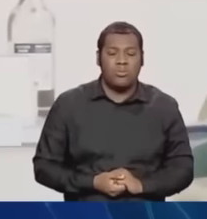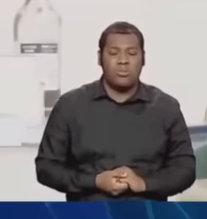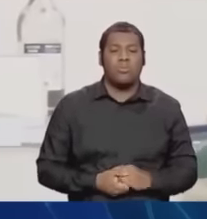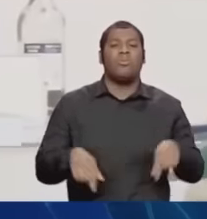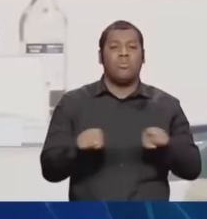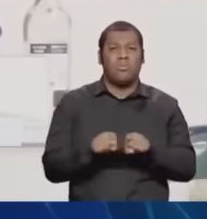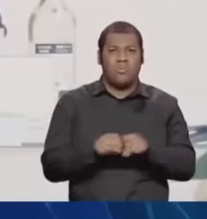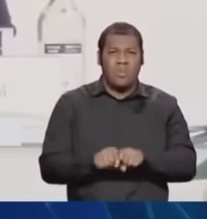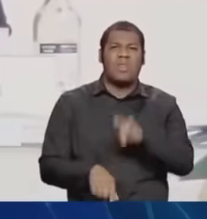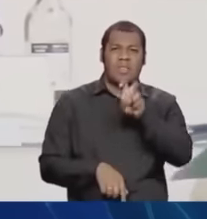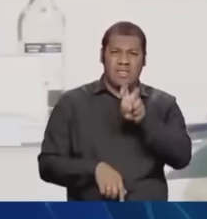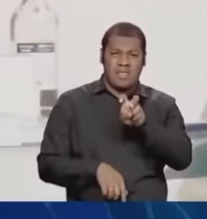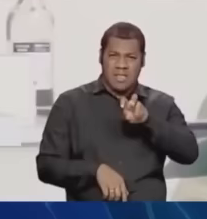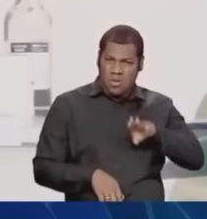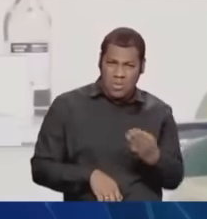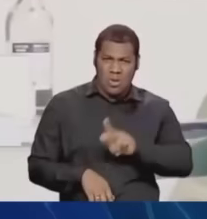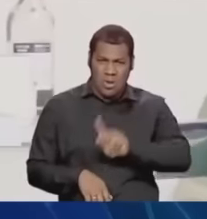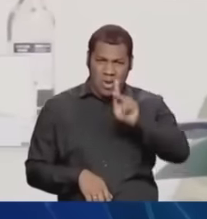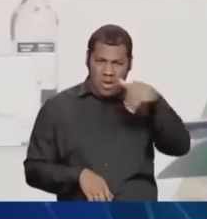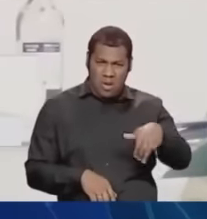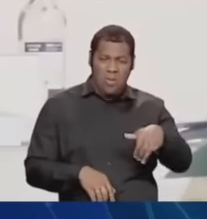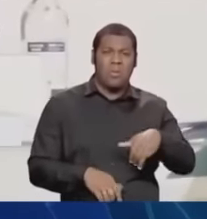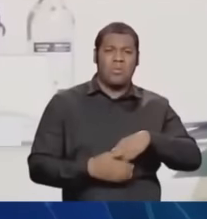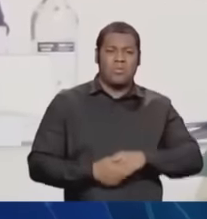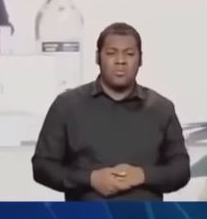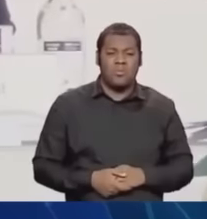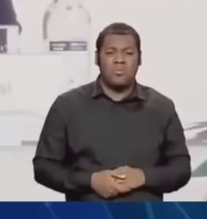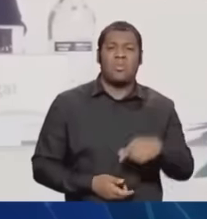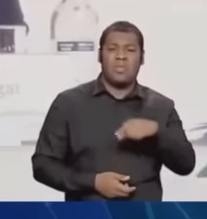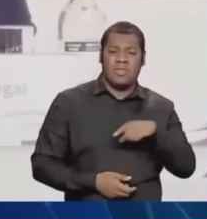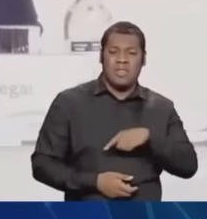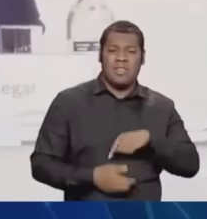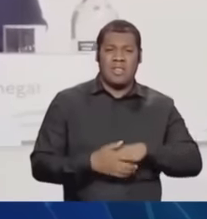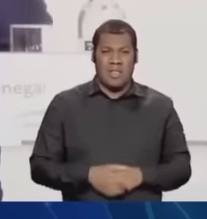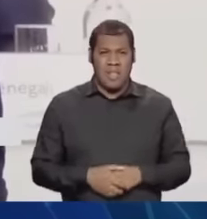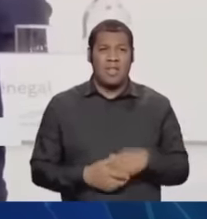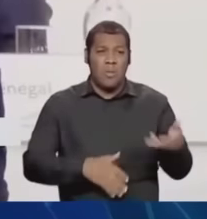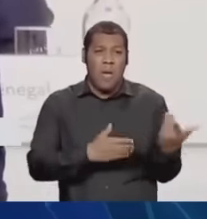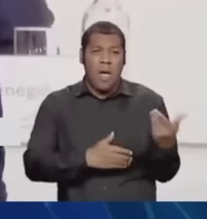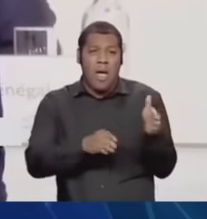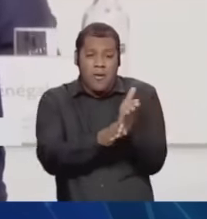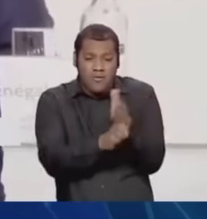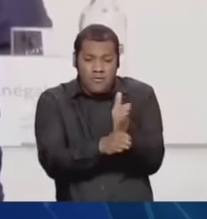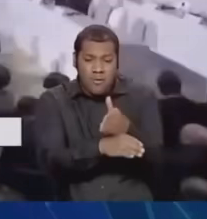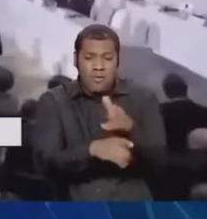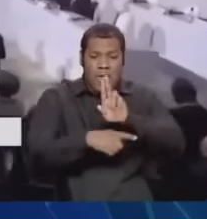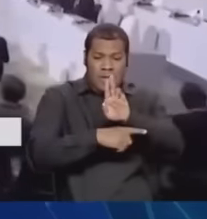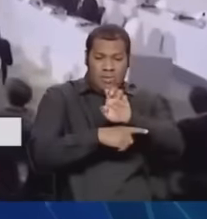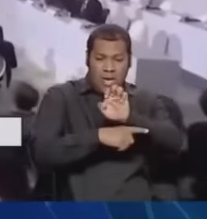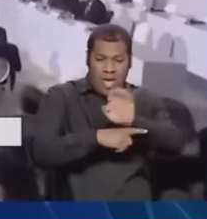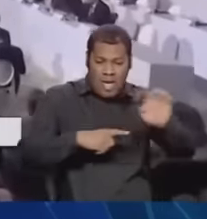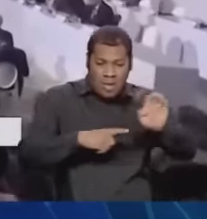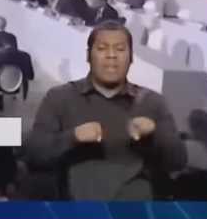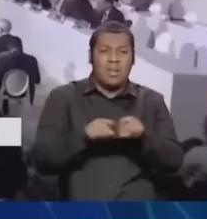E além dos 5 milhões de quilômetros quadrados da Amazônia no Brasil, nós temos a Amazônia equatoriana, a Amazônia colombiana,